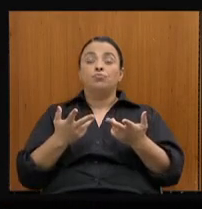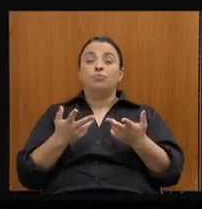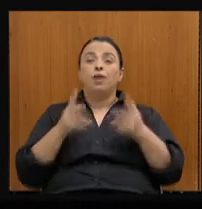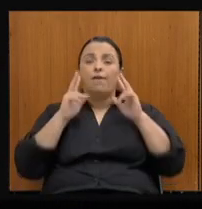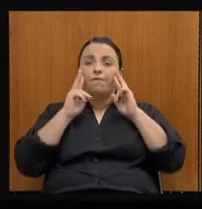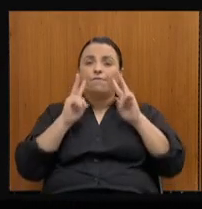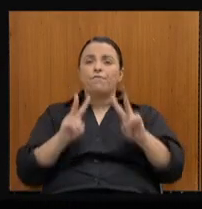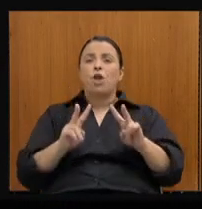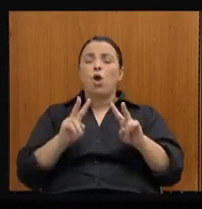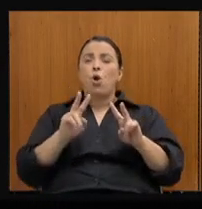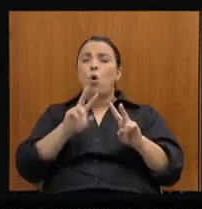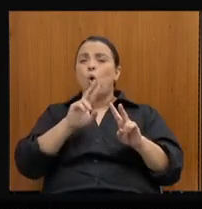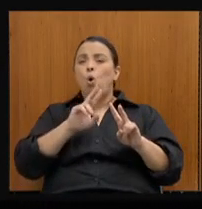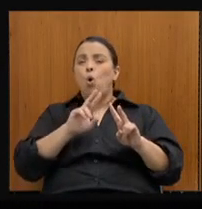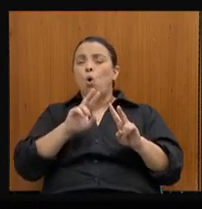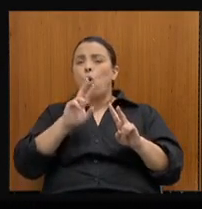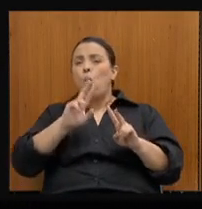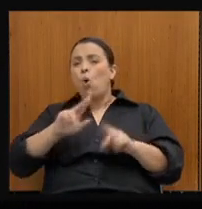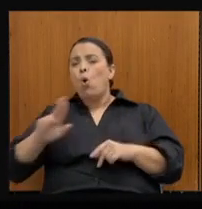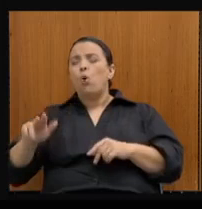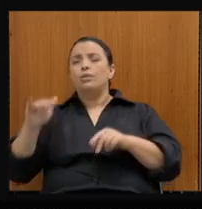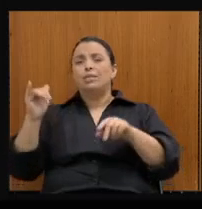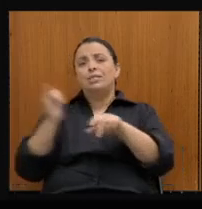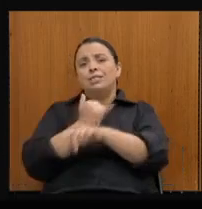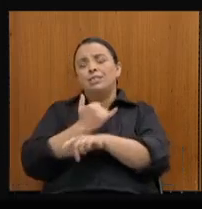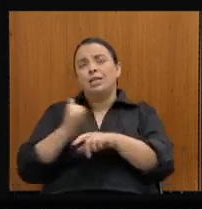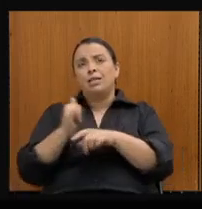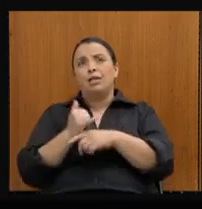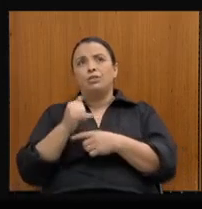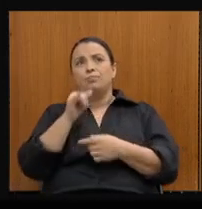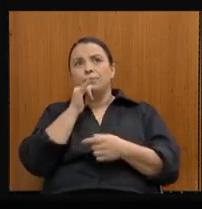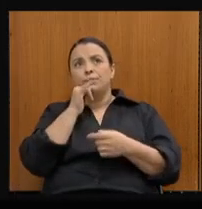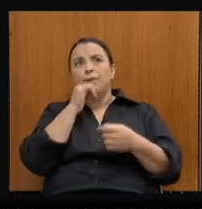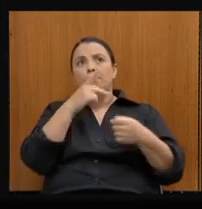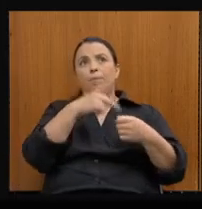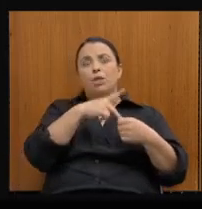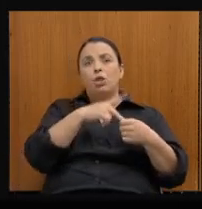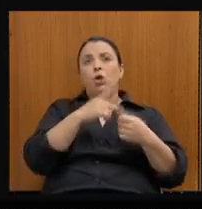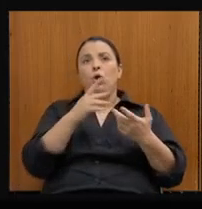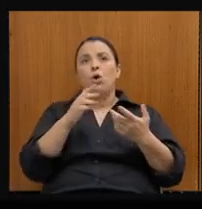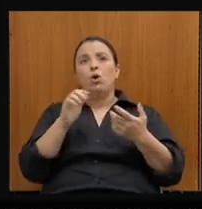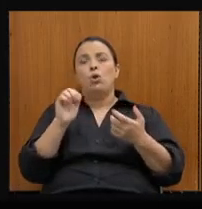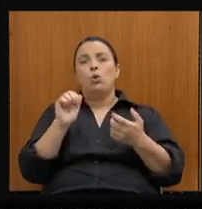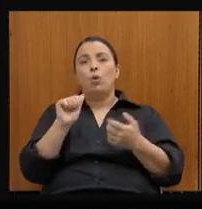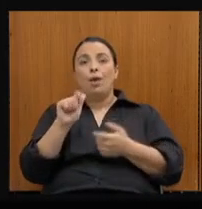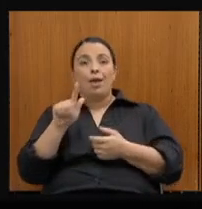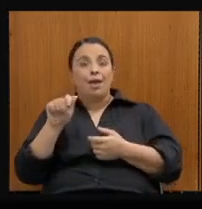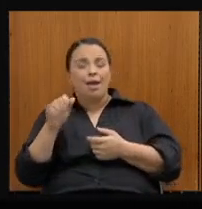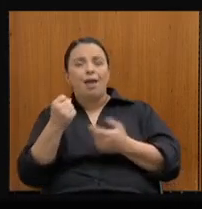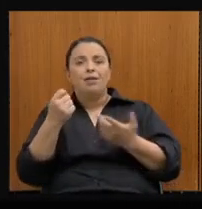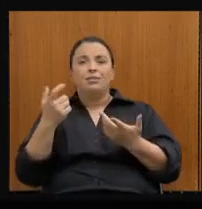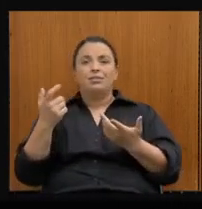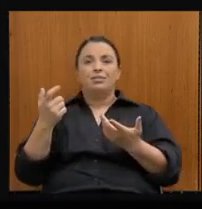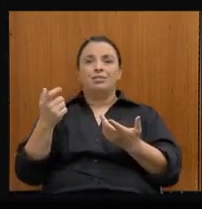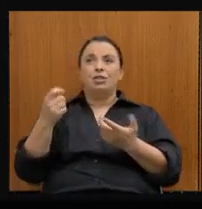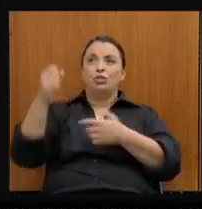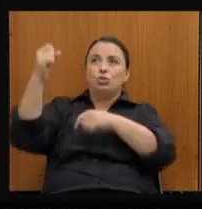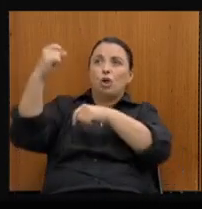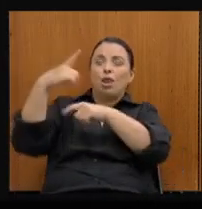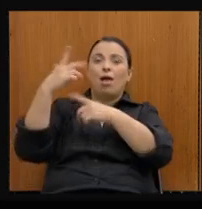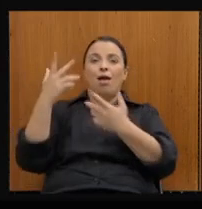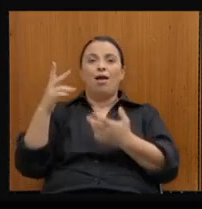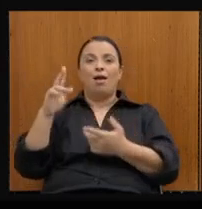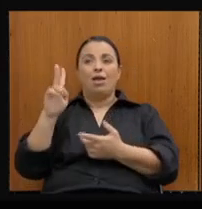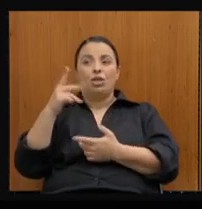atuais como eu disse de petróleo de gás de solar ou de hidrogênio e pensado uma